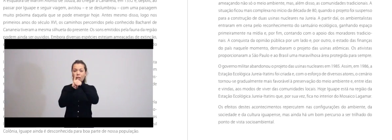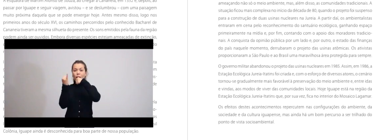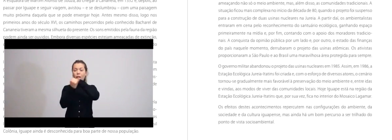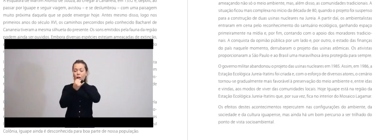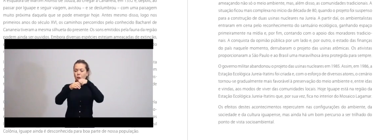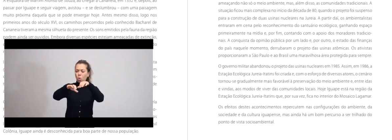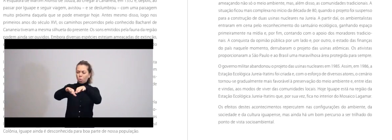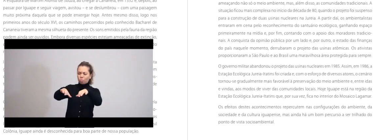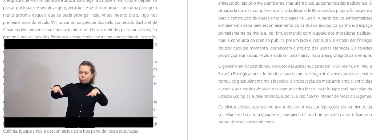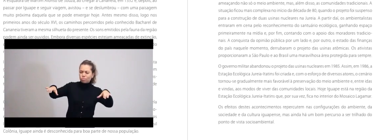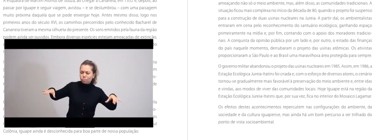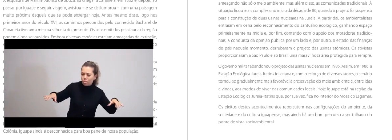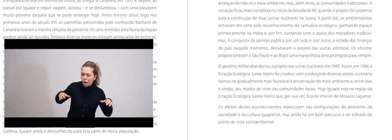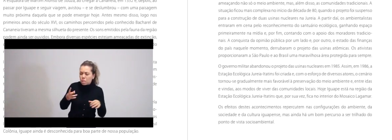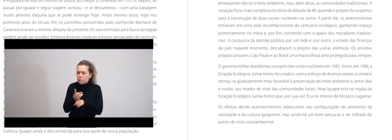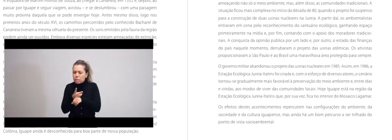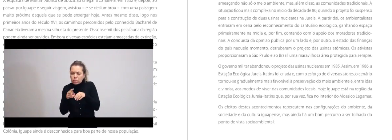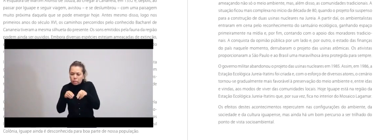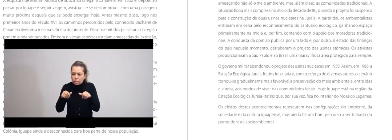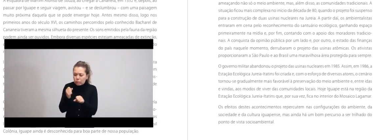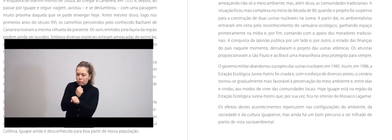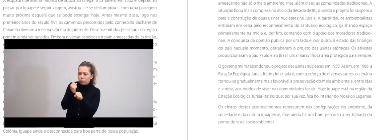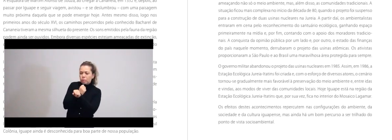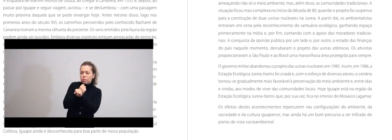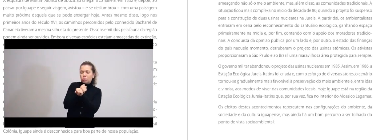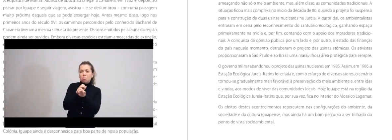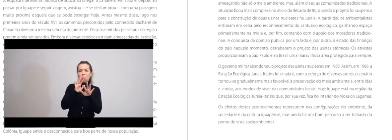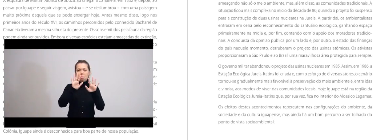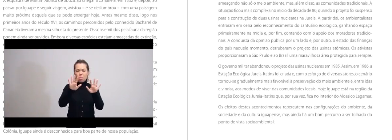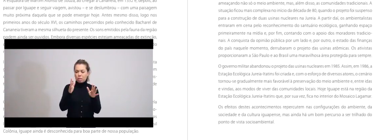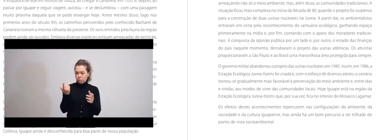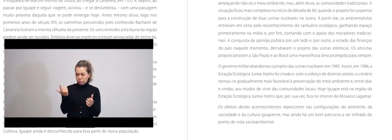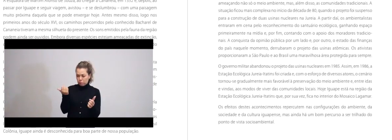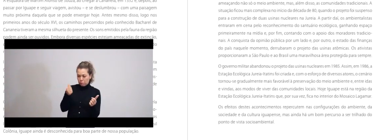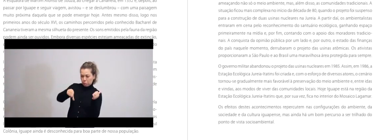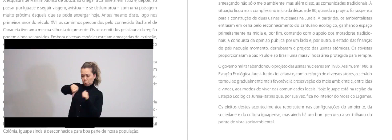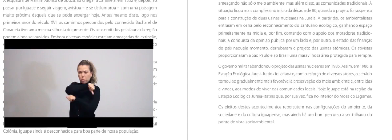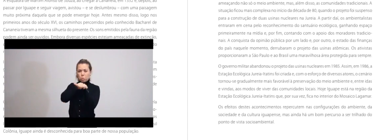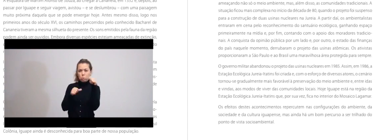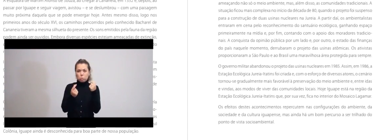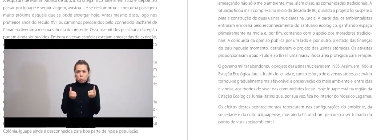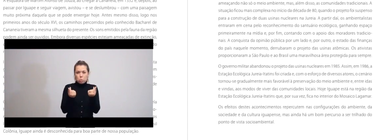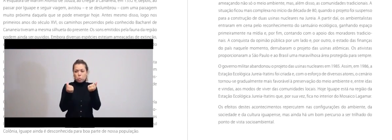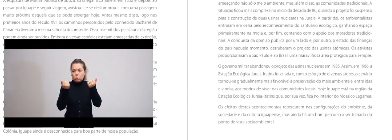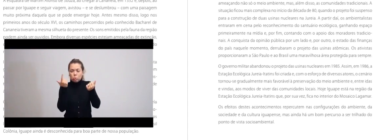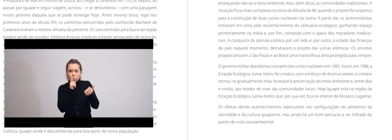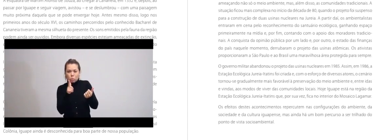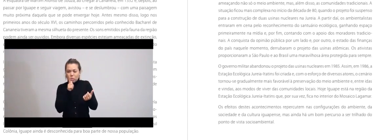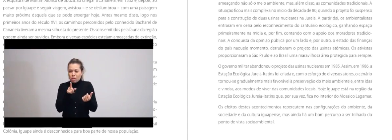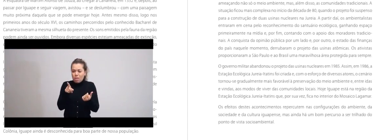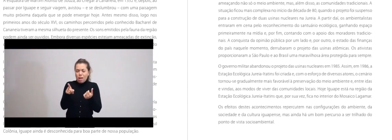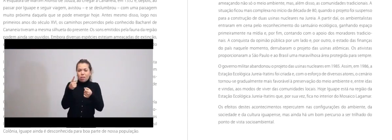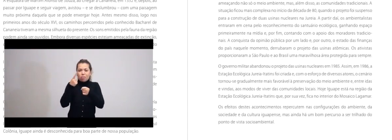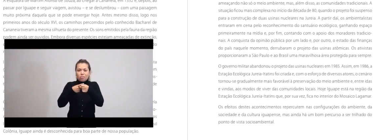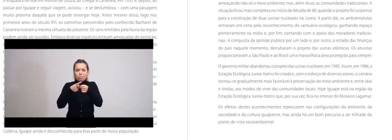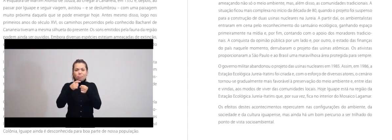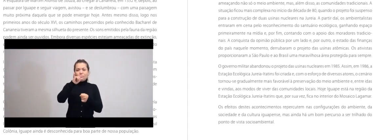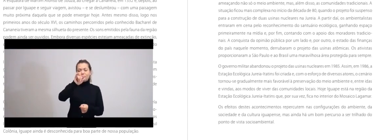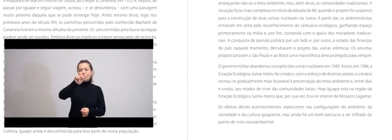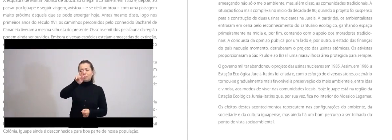fauna da região podem ainda ser ouvidos. Embora diversas espécies estejam ameaçadas de extinção,